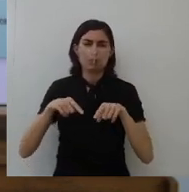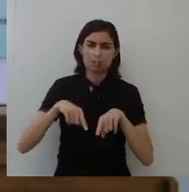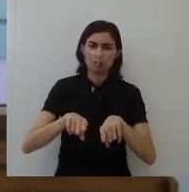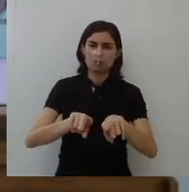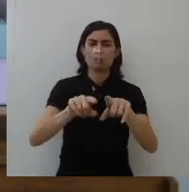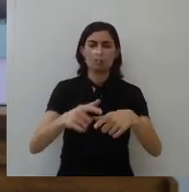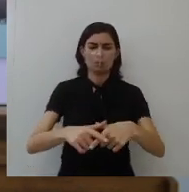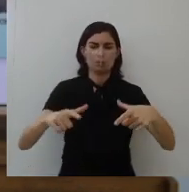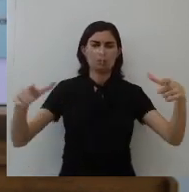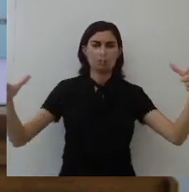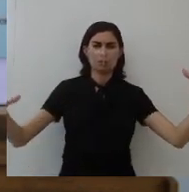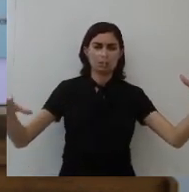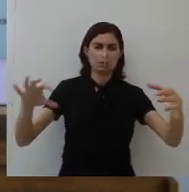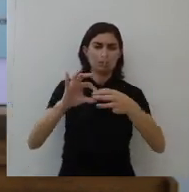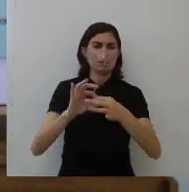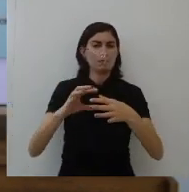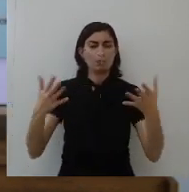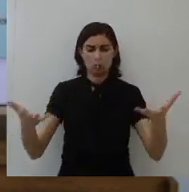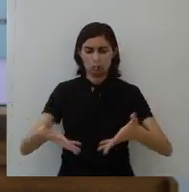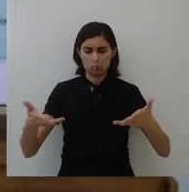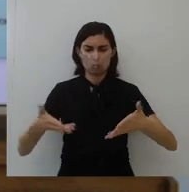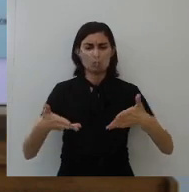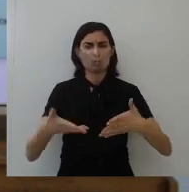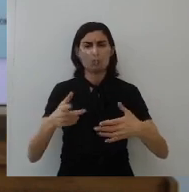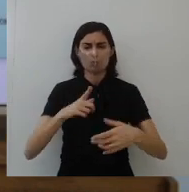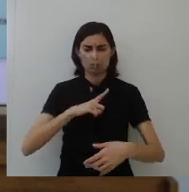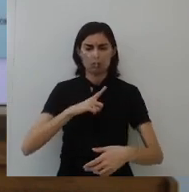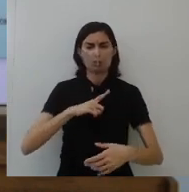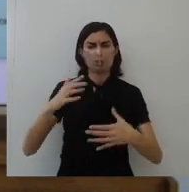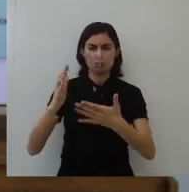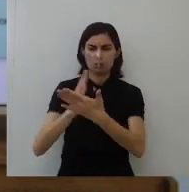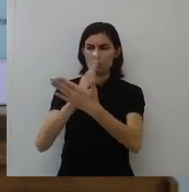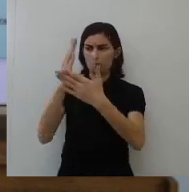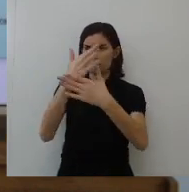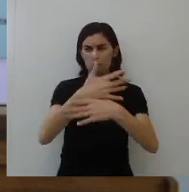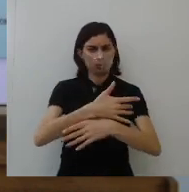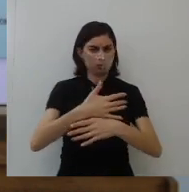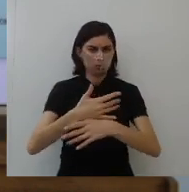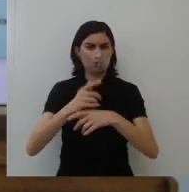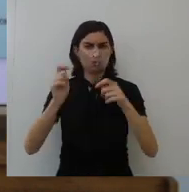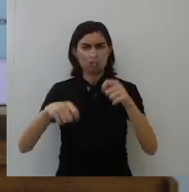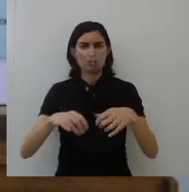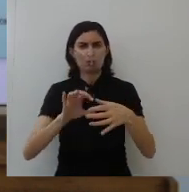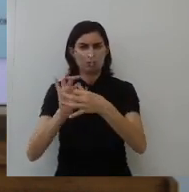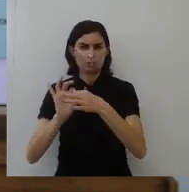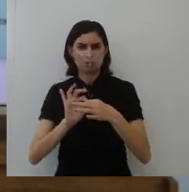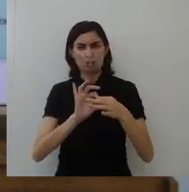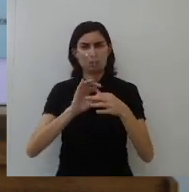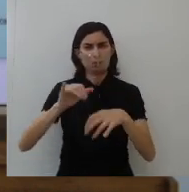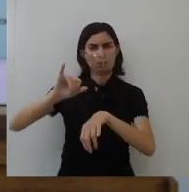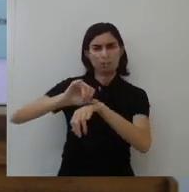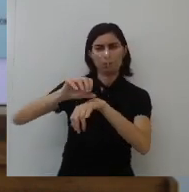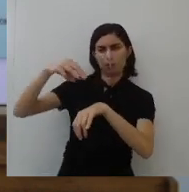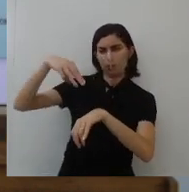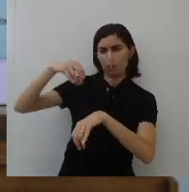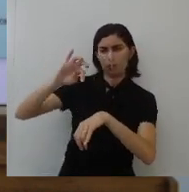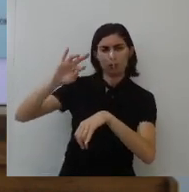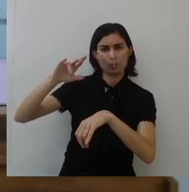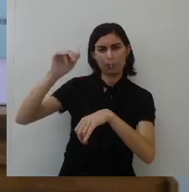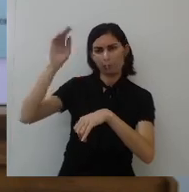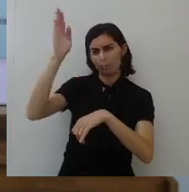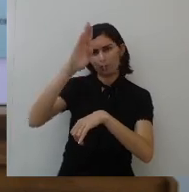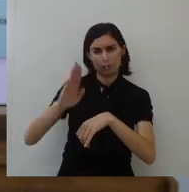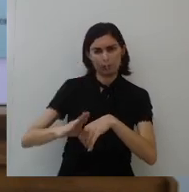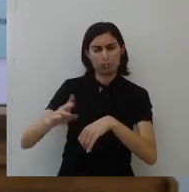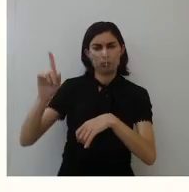a maior. Hoje em dia você tem algumas cidades que vão se conectar com a metrópole principal ou